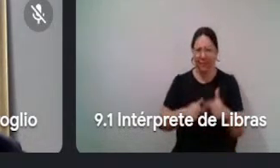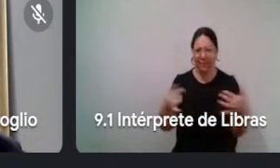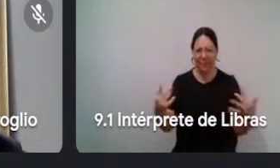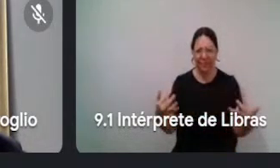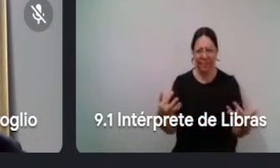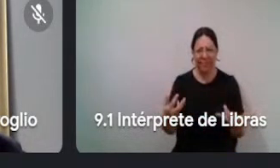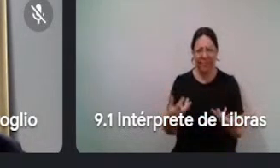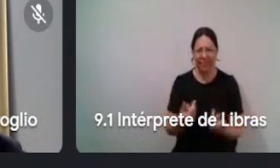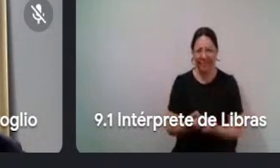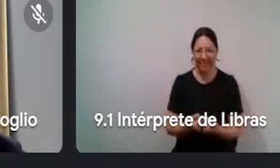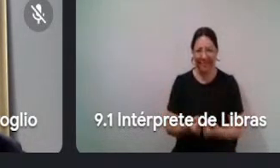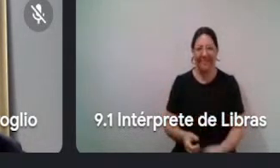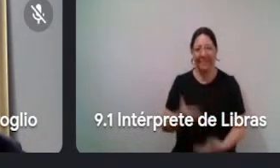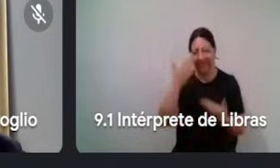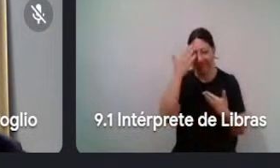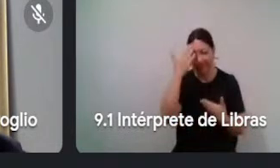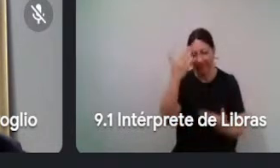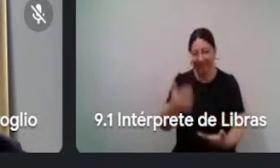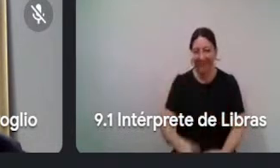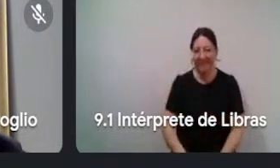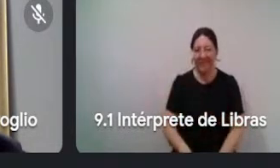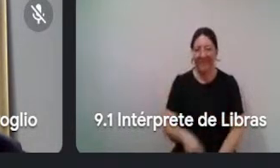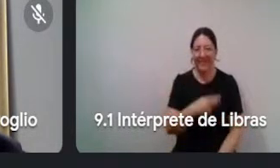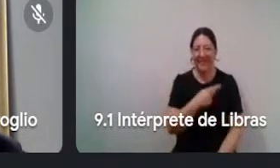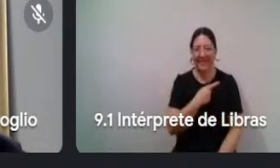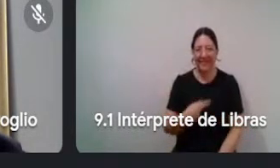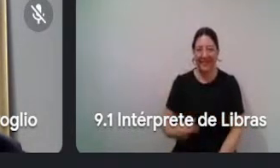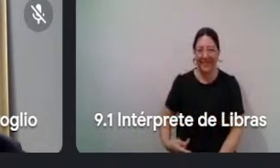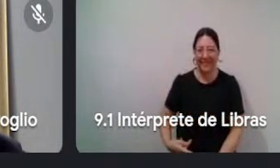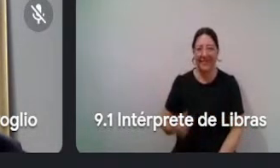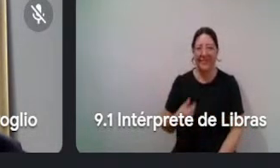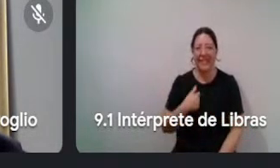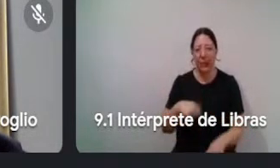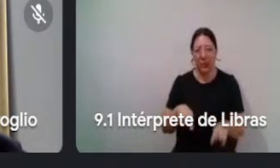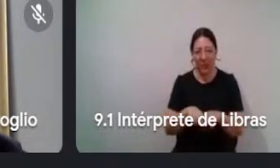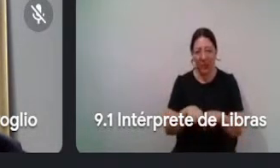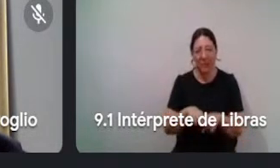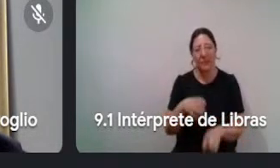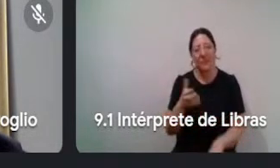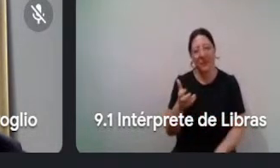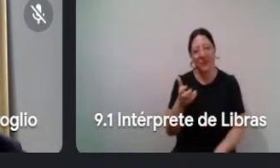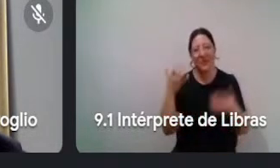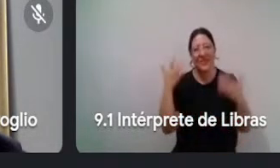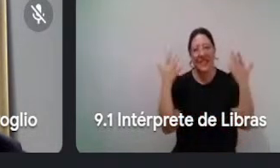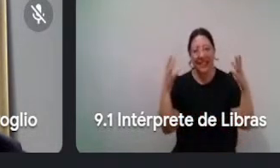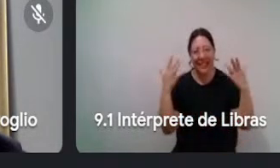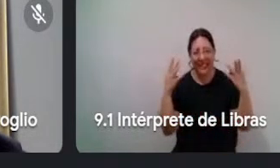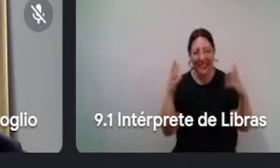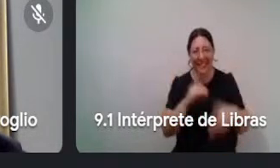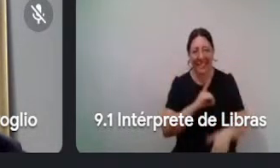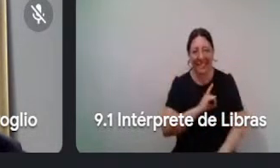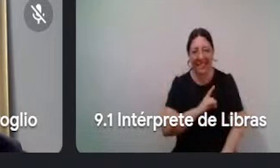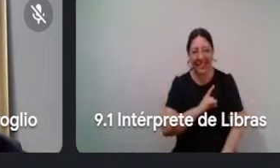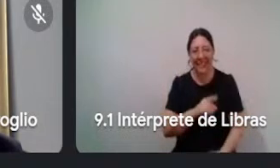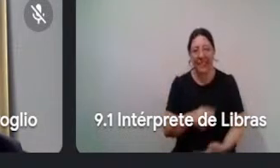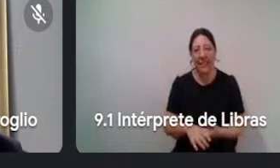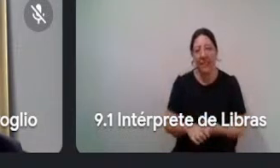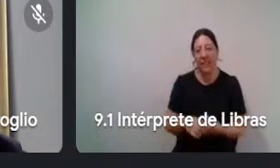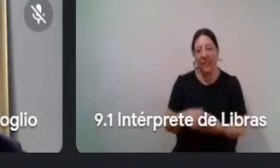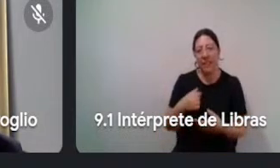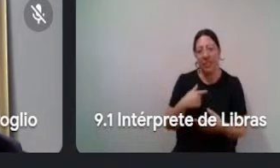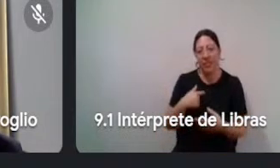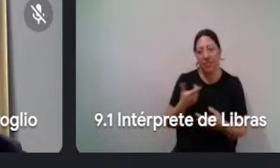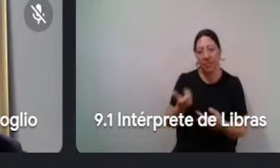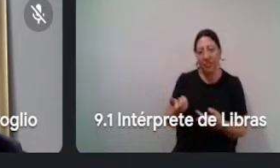doutora Ana Paula. Senhor presidente, eu também gostaria de parabenizar, apesar do pouco tempo